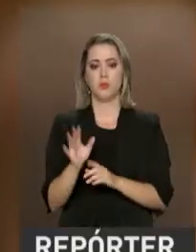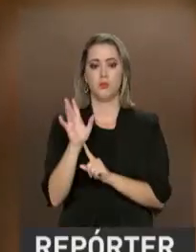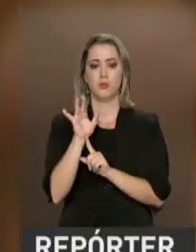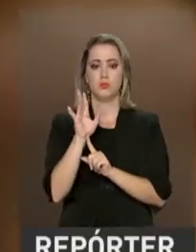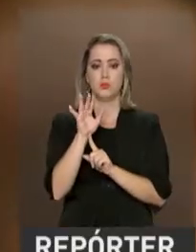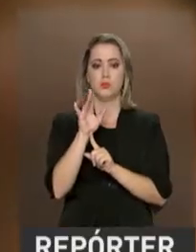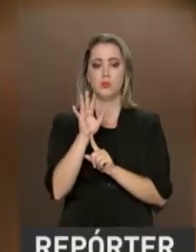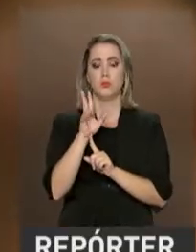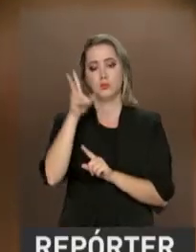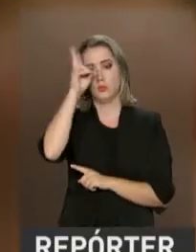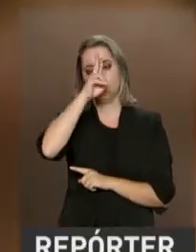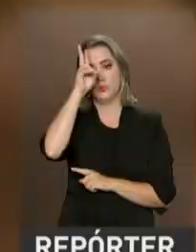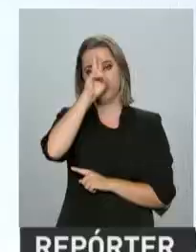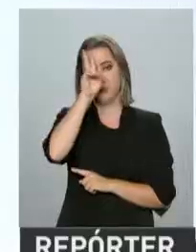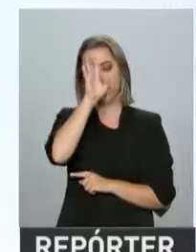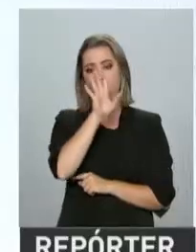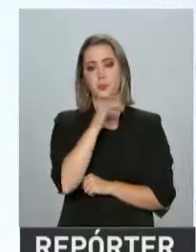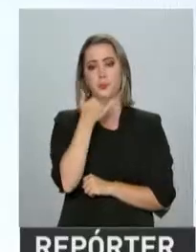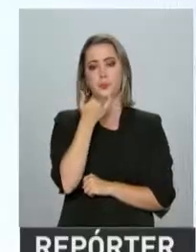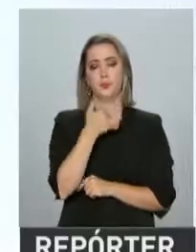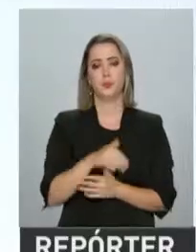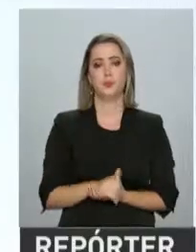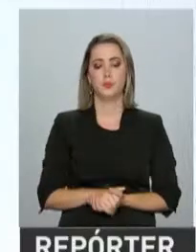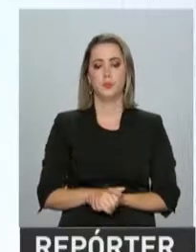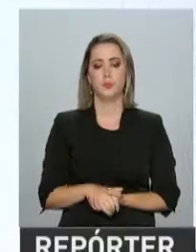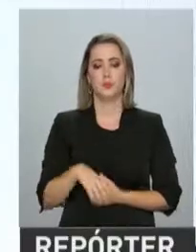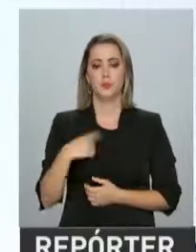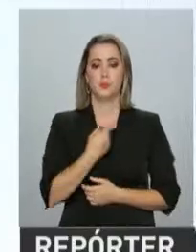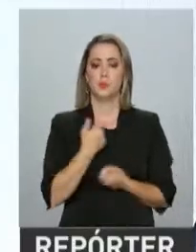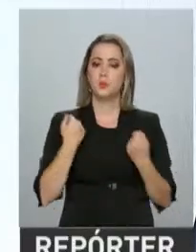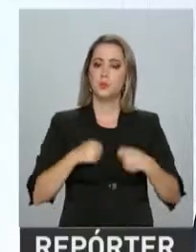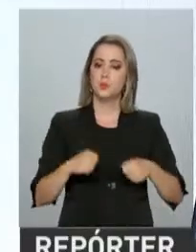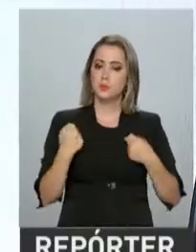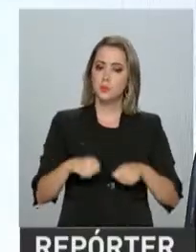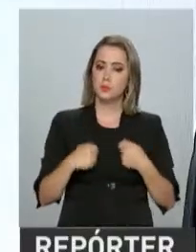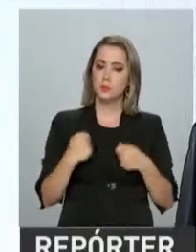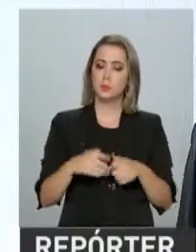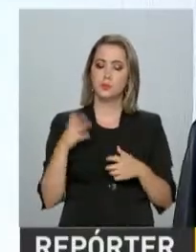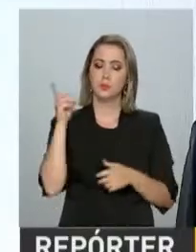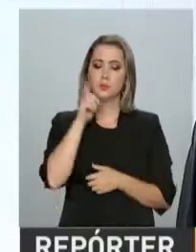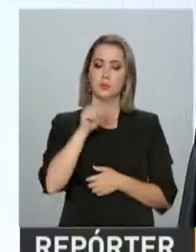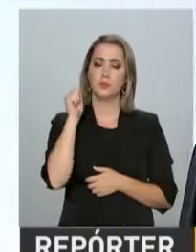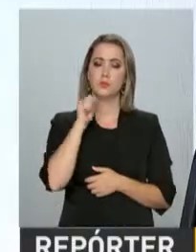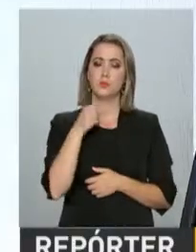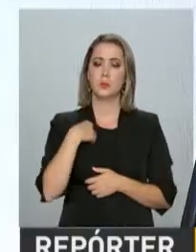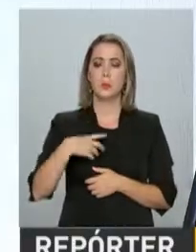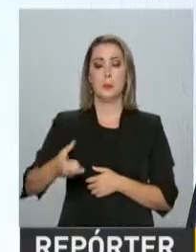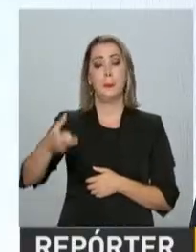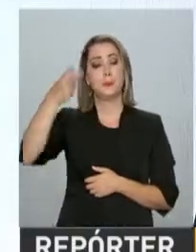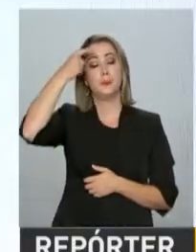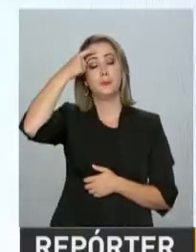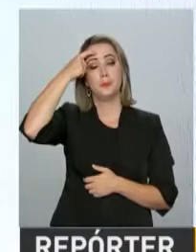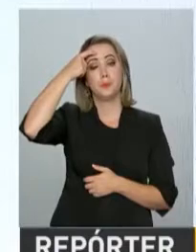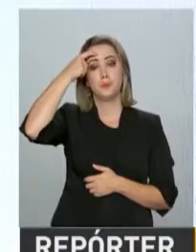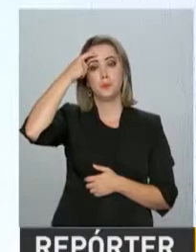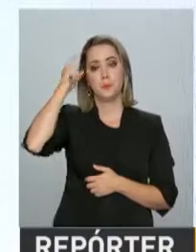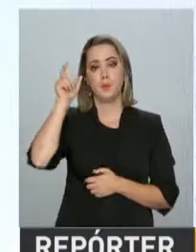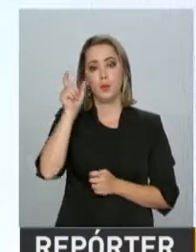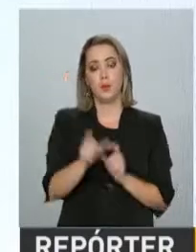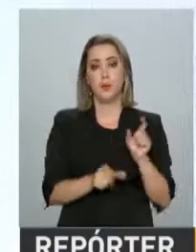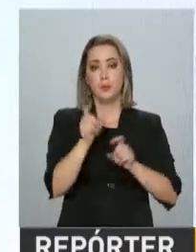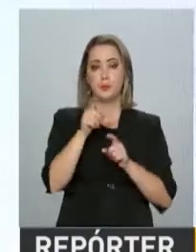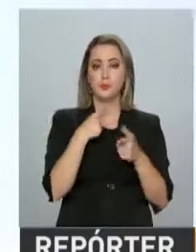velas em memória às vítimas é preciso que nós consigamos reconciliar dos